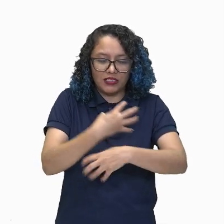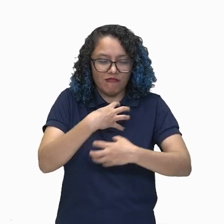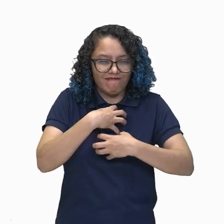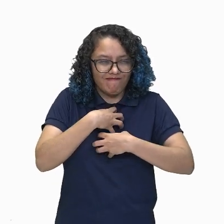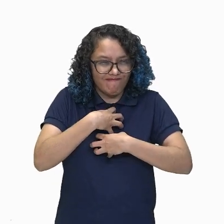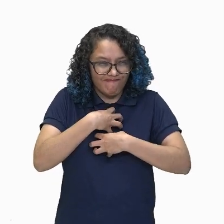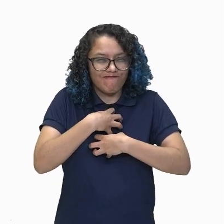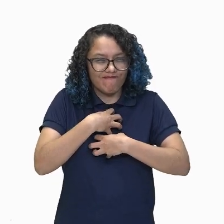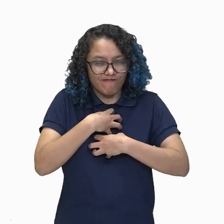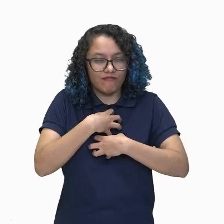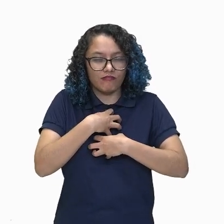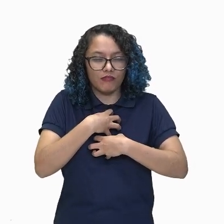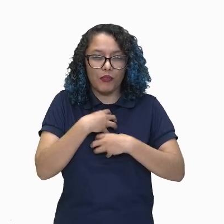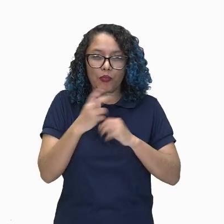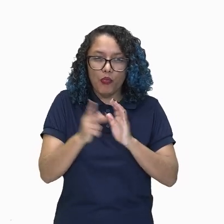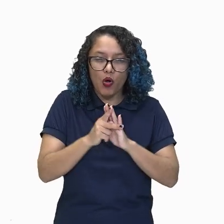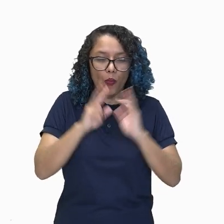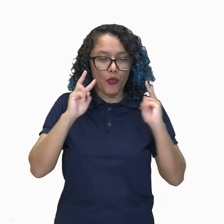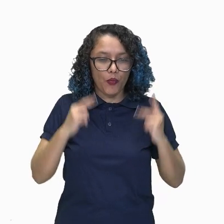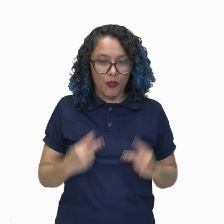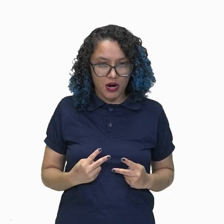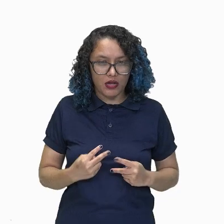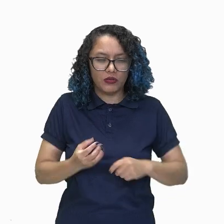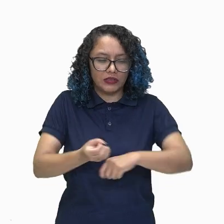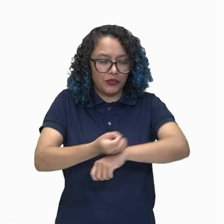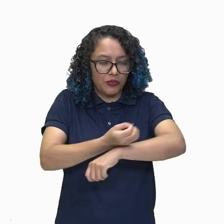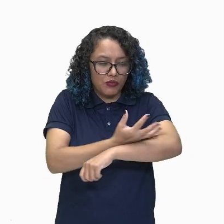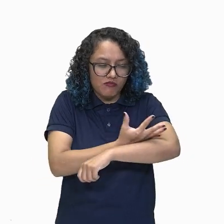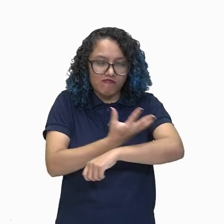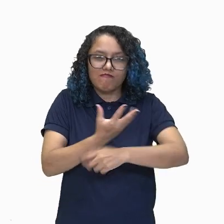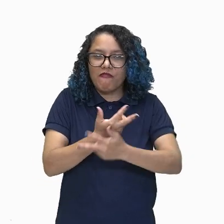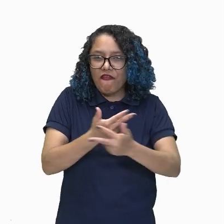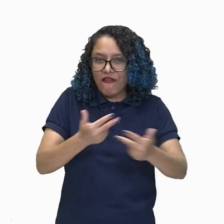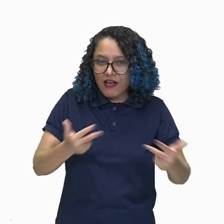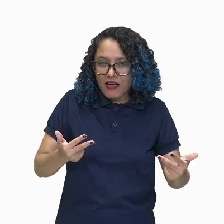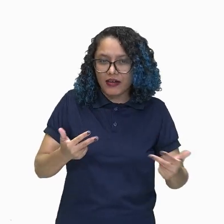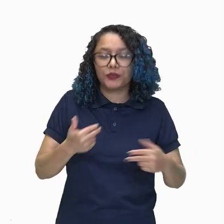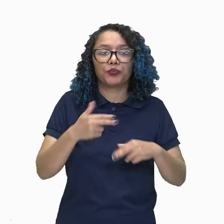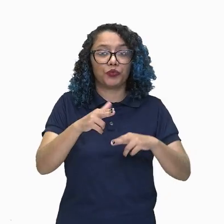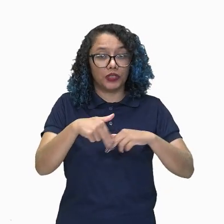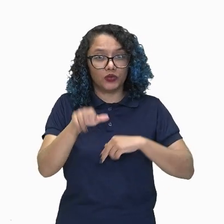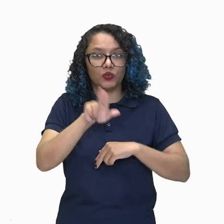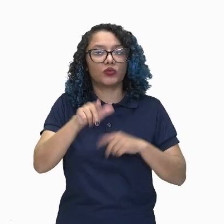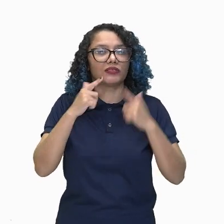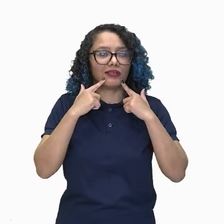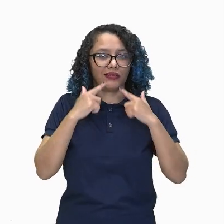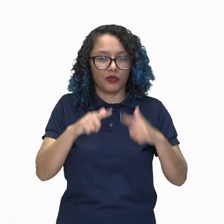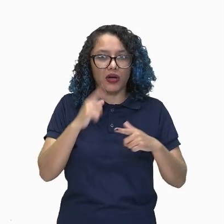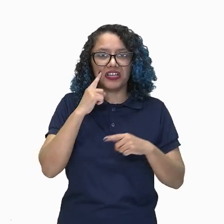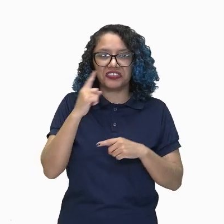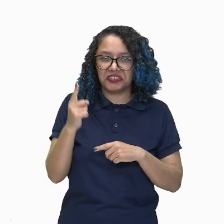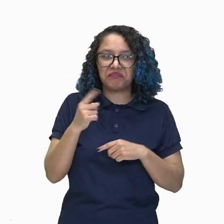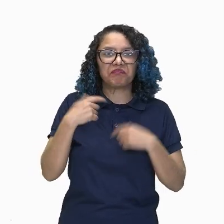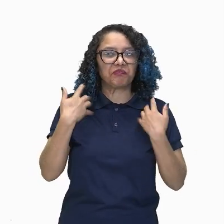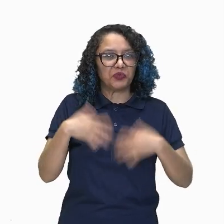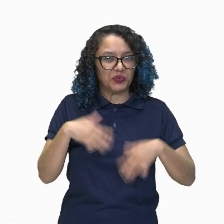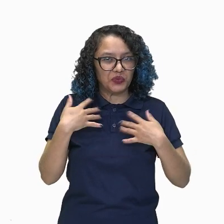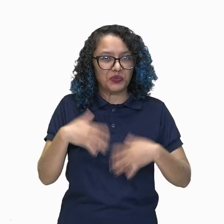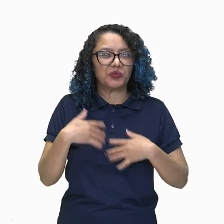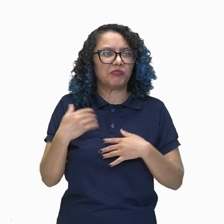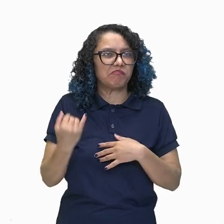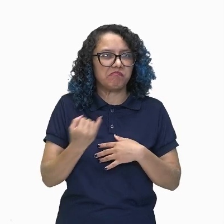ser humano, que no caso são as nossas emoções. Então, por isso que essa linguagem apelativa, ela será muito forte,